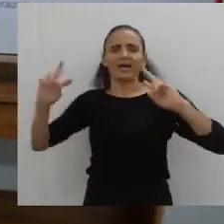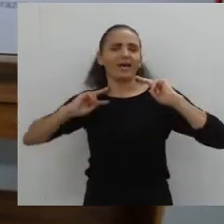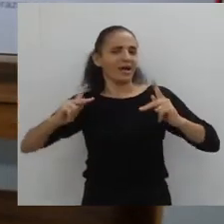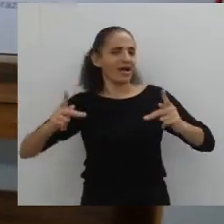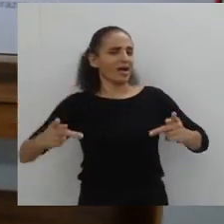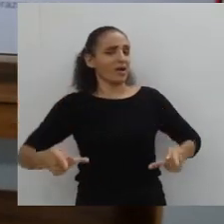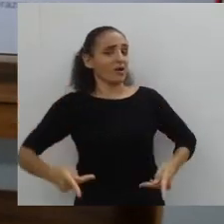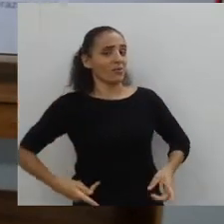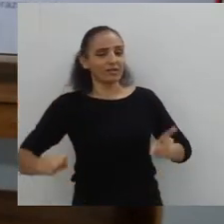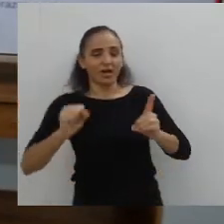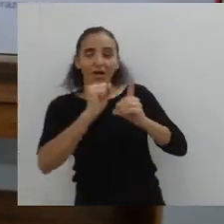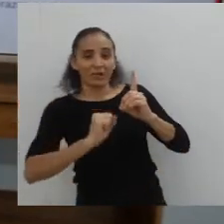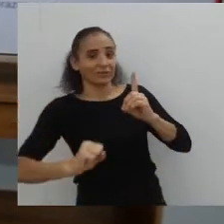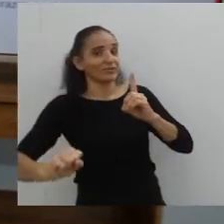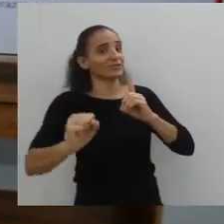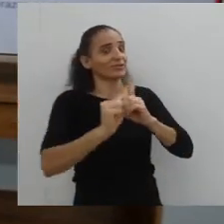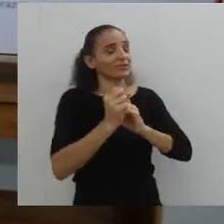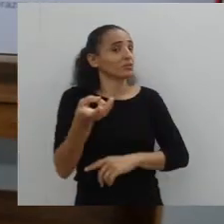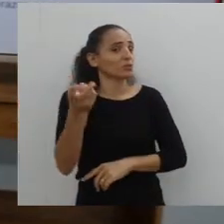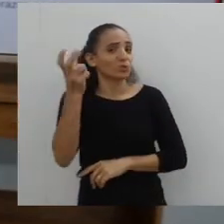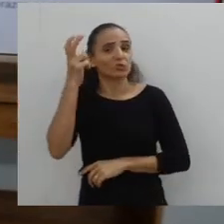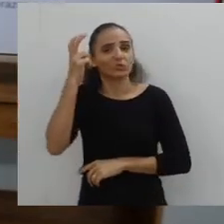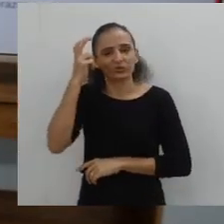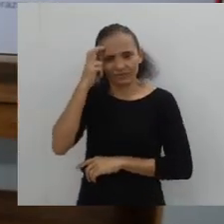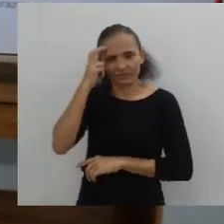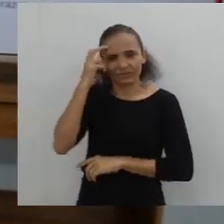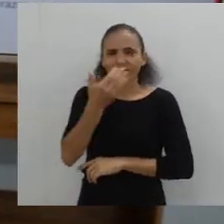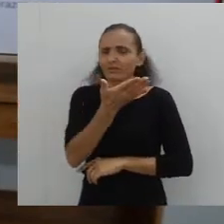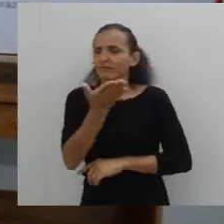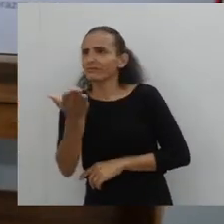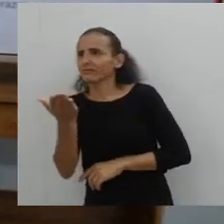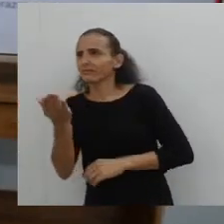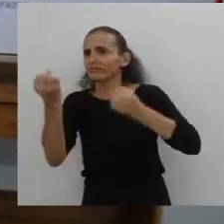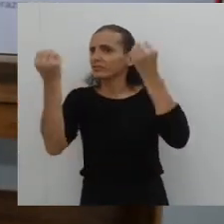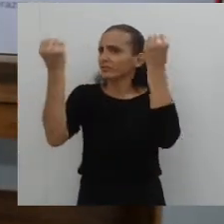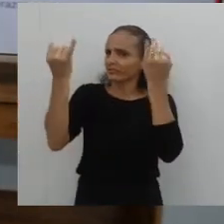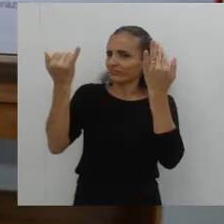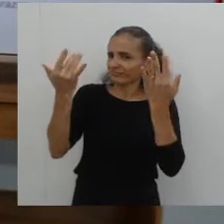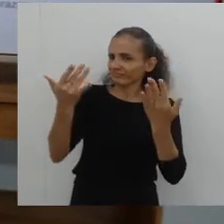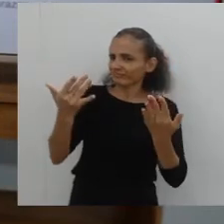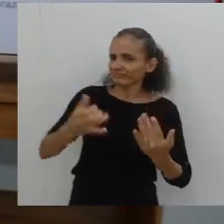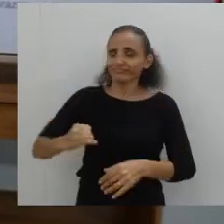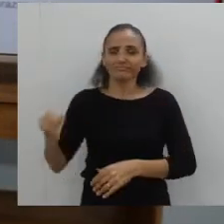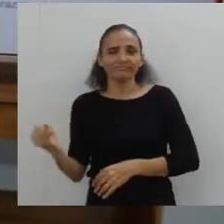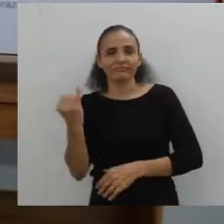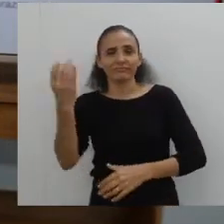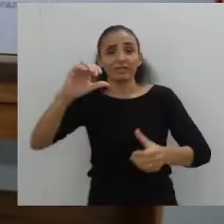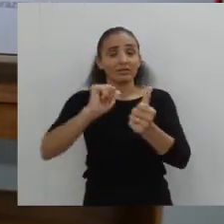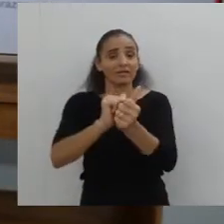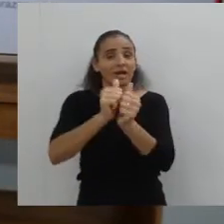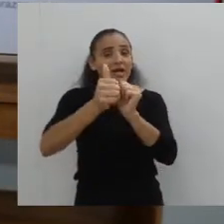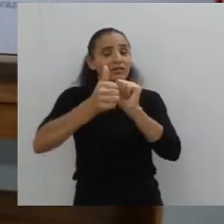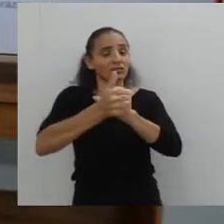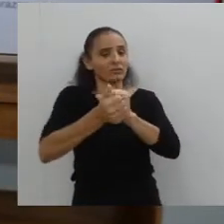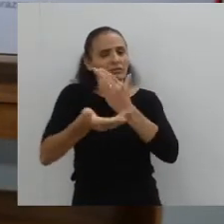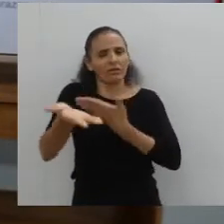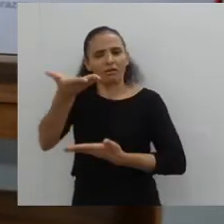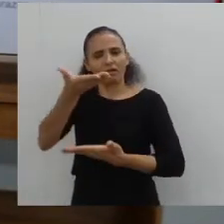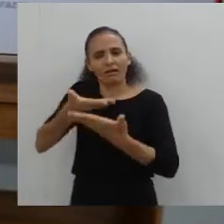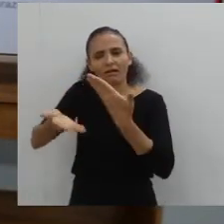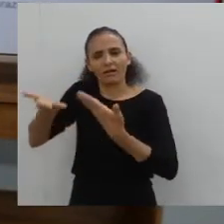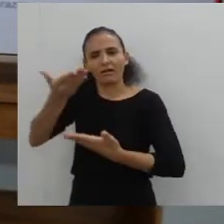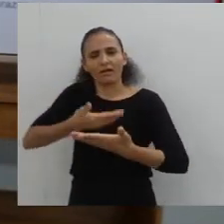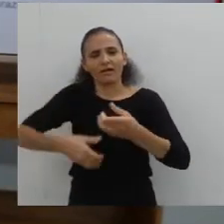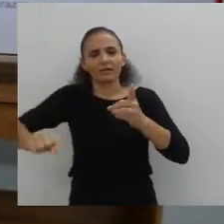fenômeno social, é um fenômeno cultural. E aí, quando a gente fala, né, da importância do jogo e suas relações com a sociedade, a